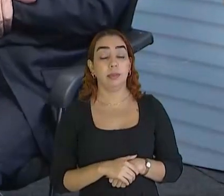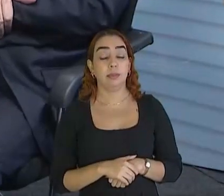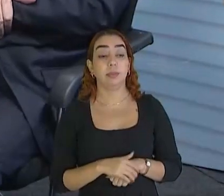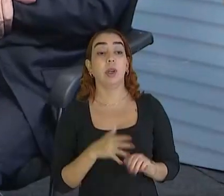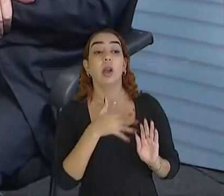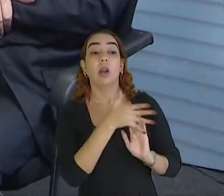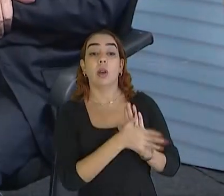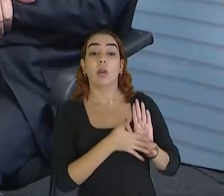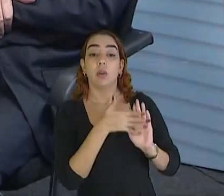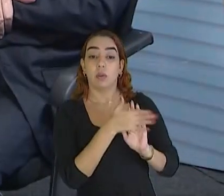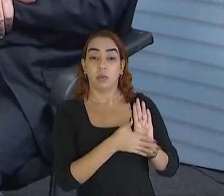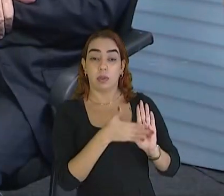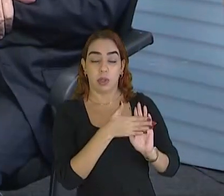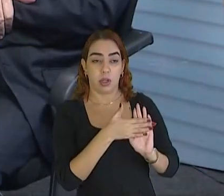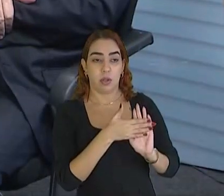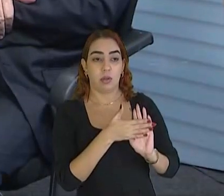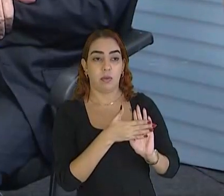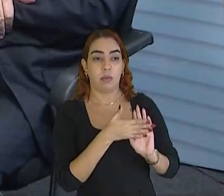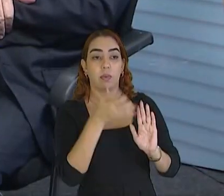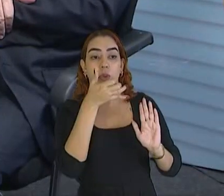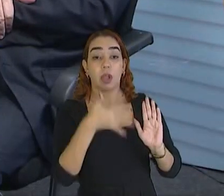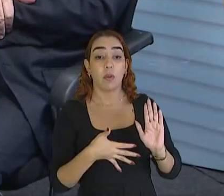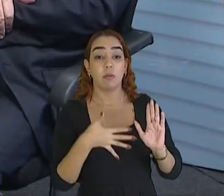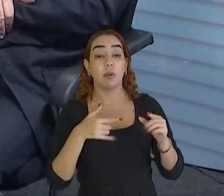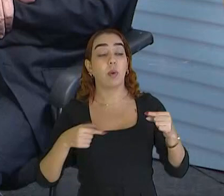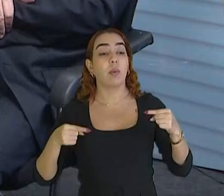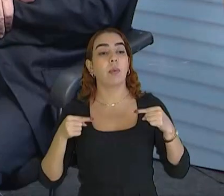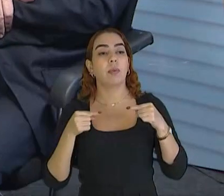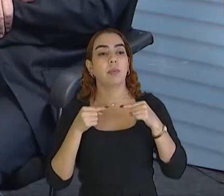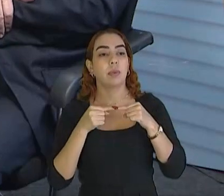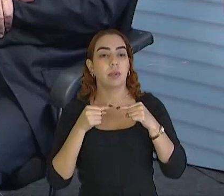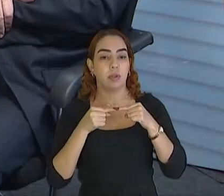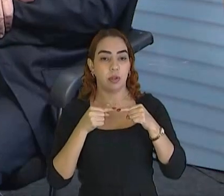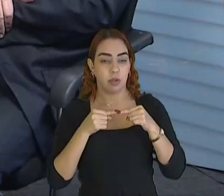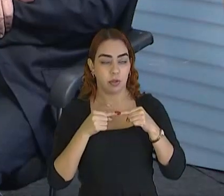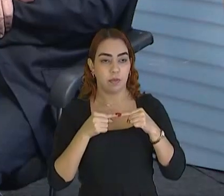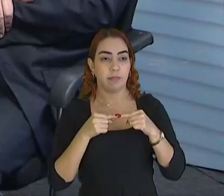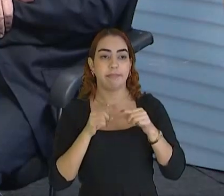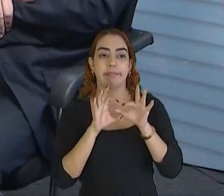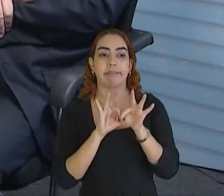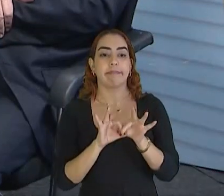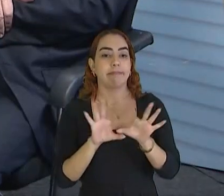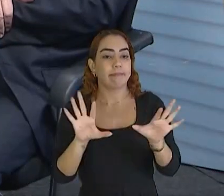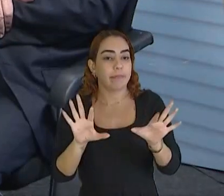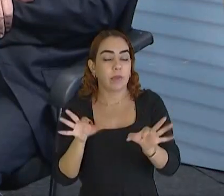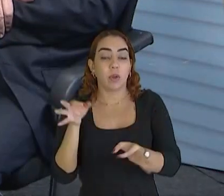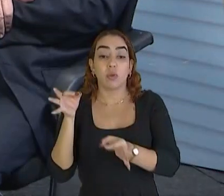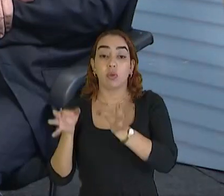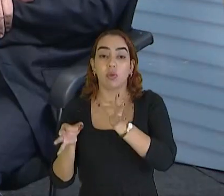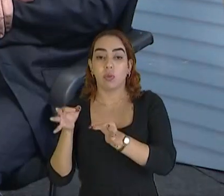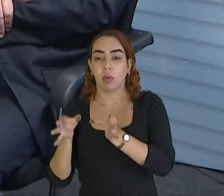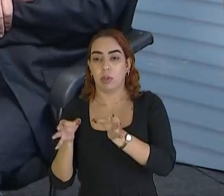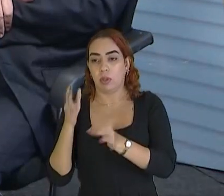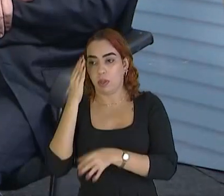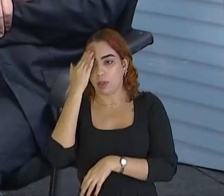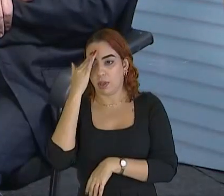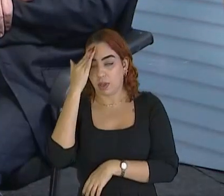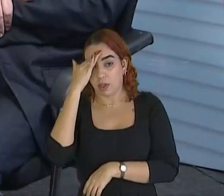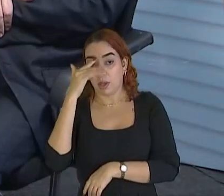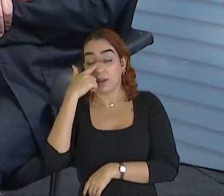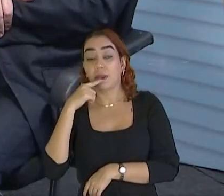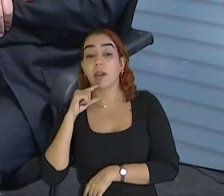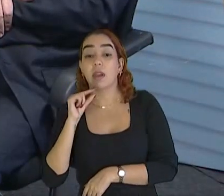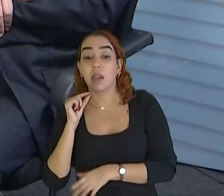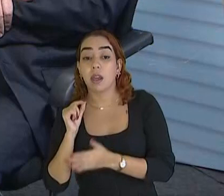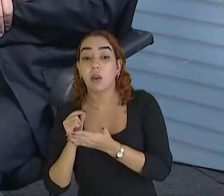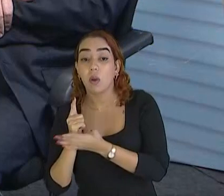O texto da lei não definiu critérios objetivos. E ficou ao bel prazer do aplicador da lei diferenciar o usuário do traficante. Qual é o